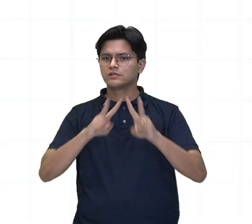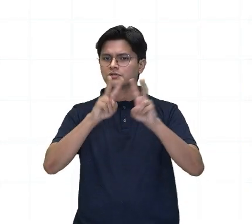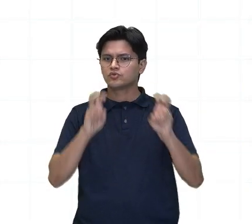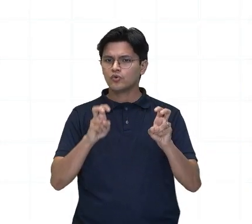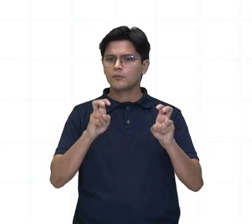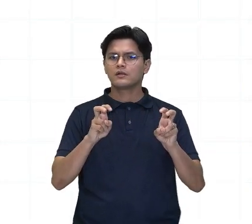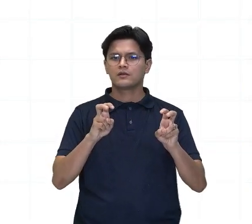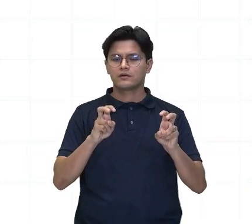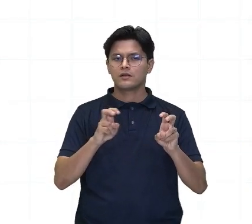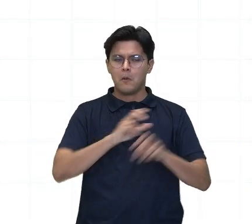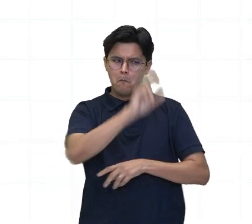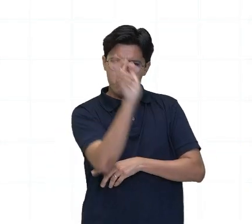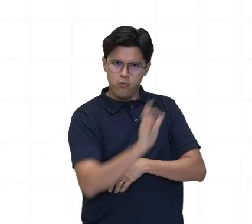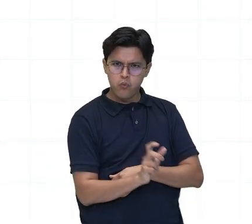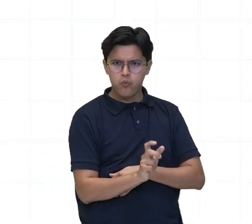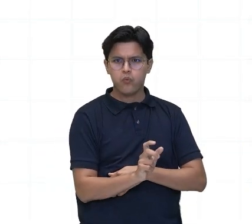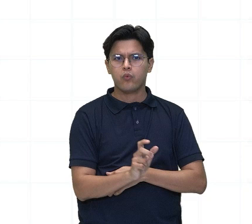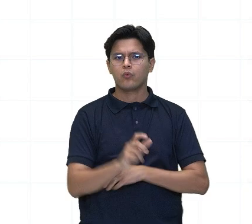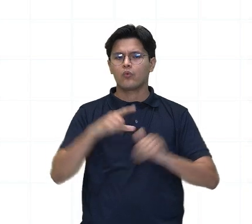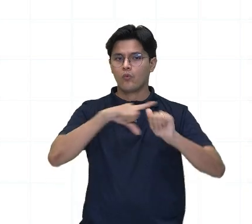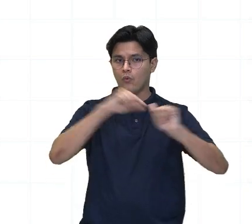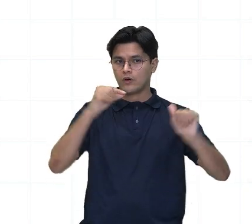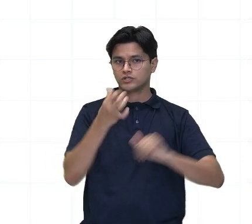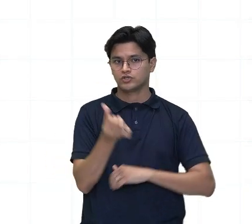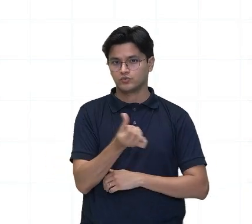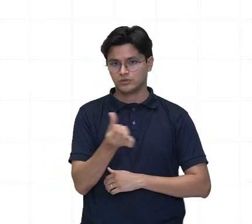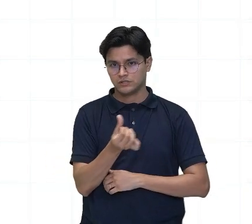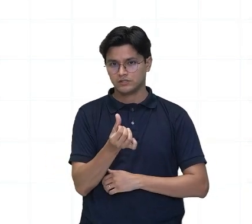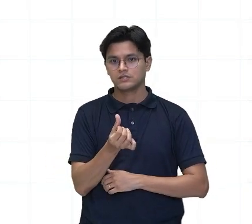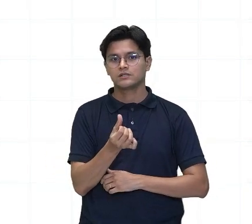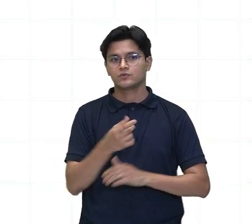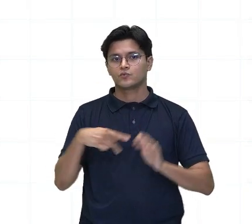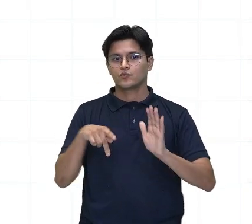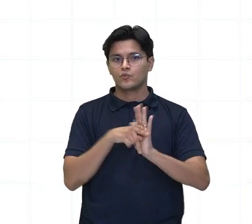né? Lá do 65 da Lei